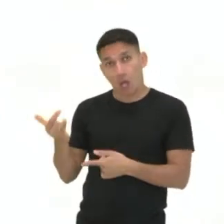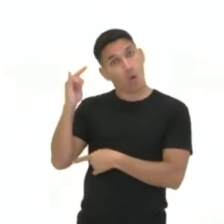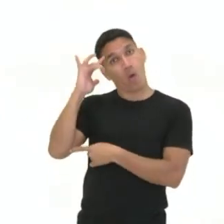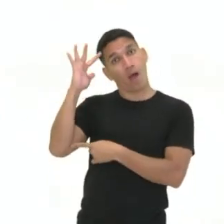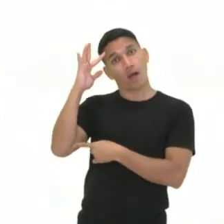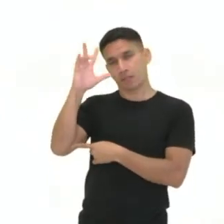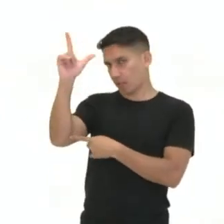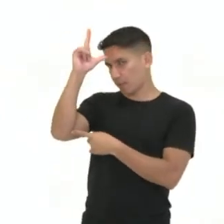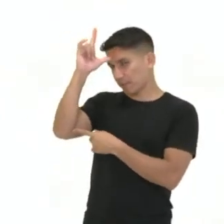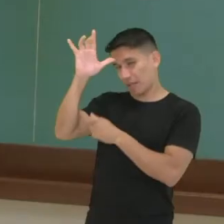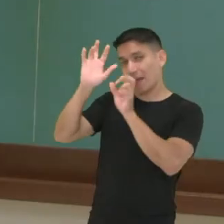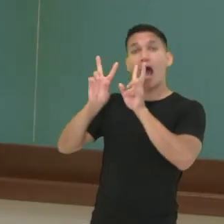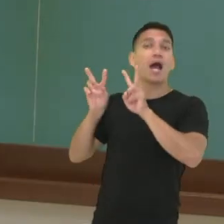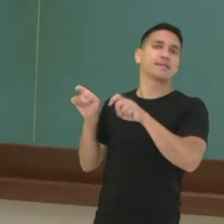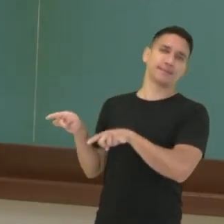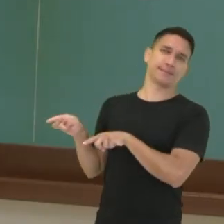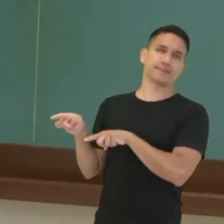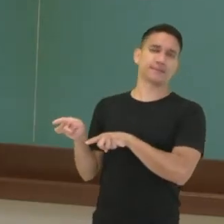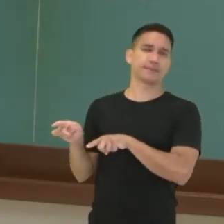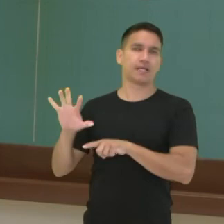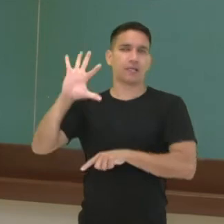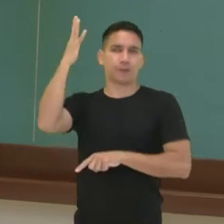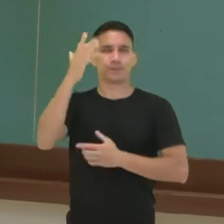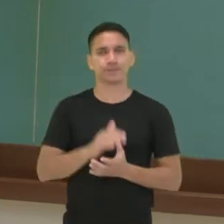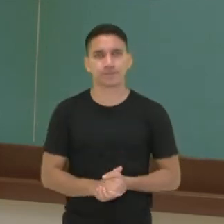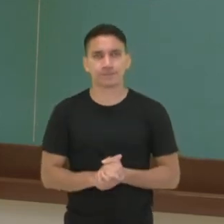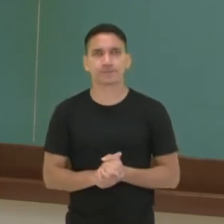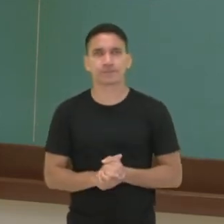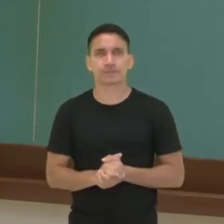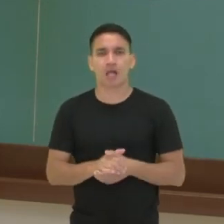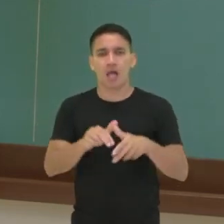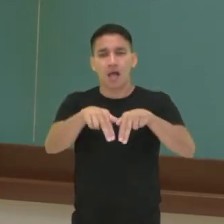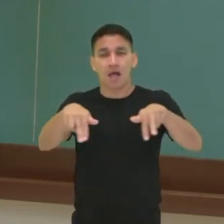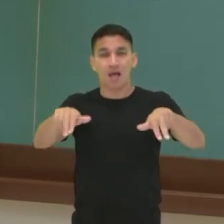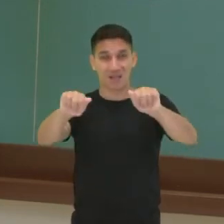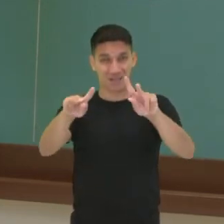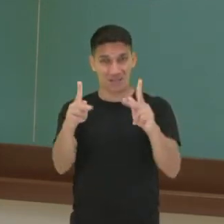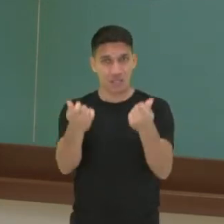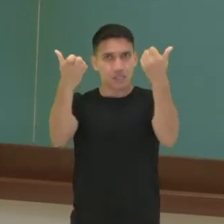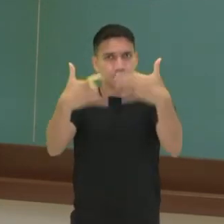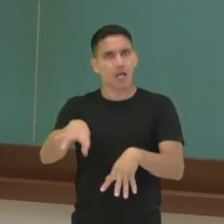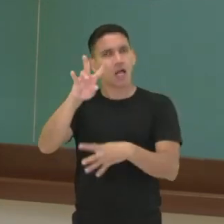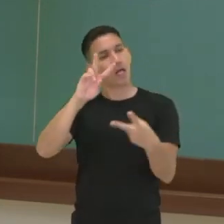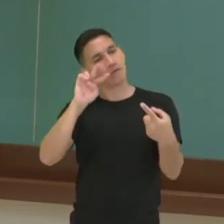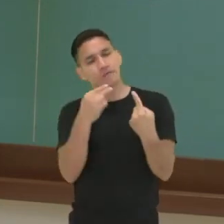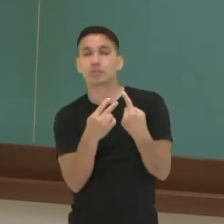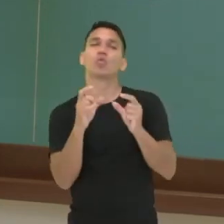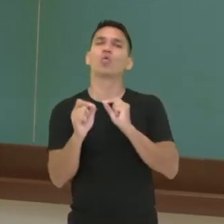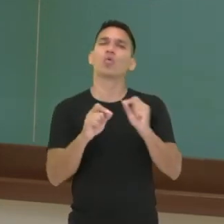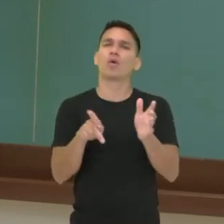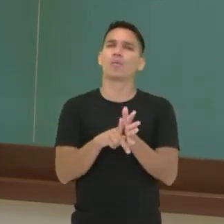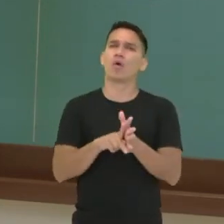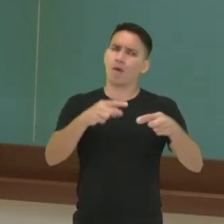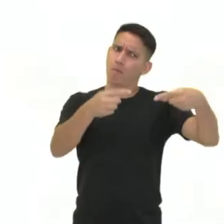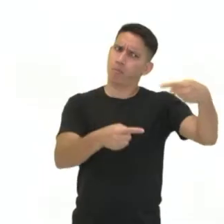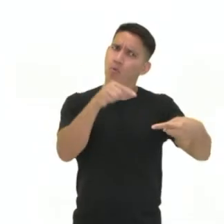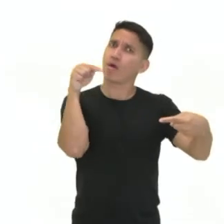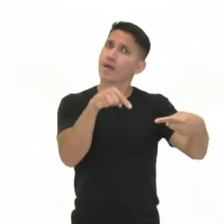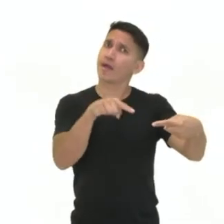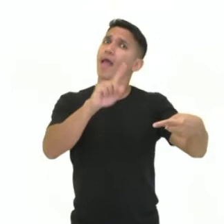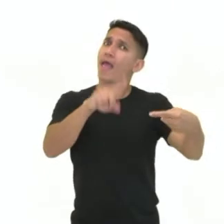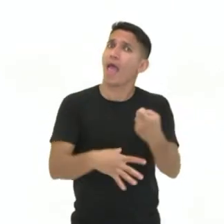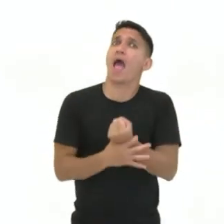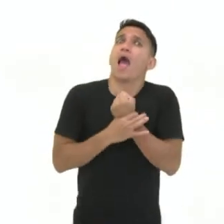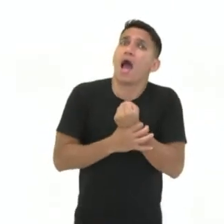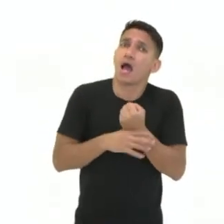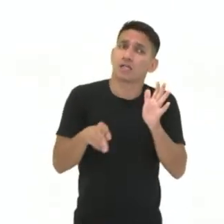justamente sobre esses fenômenos. Arendt considerava que a função da política é garantir a convivência de pessoas